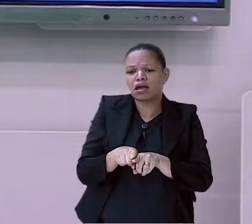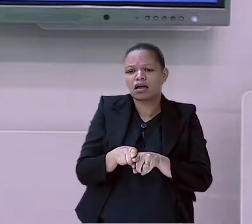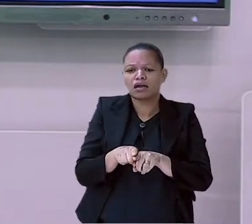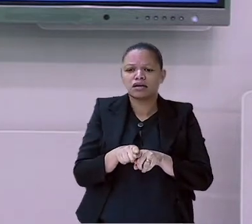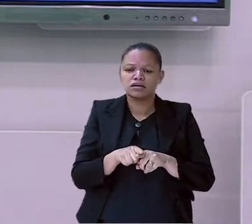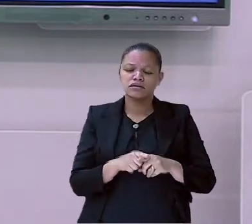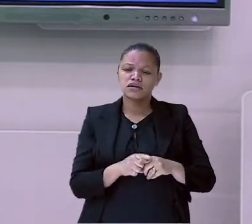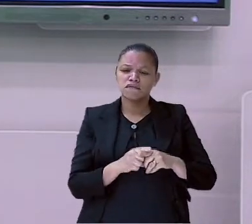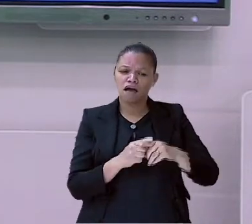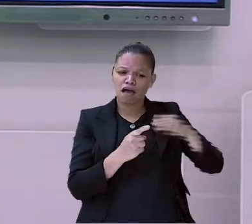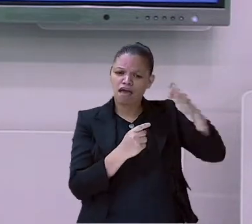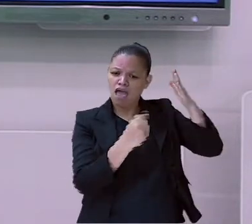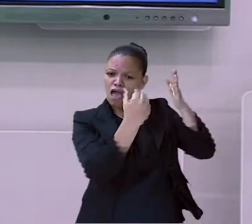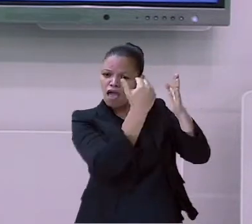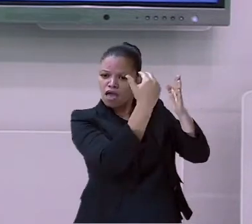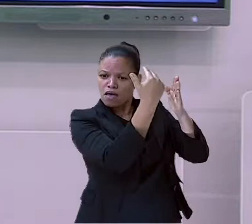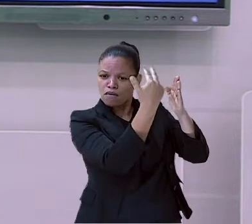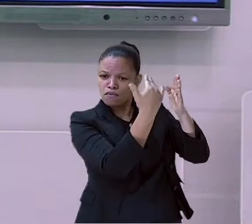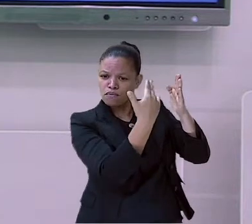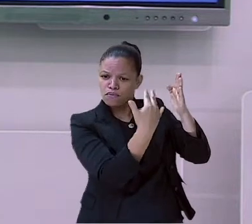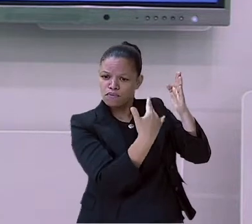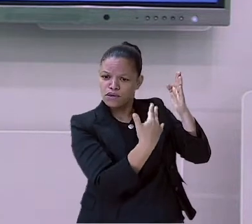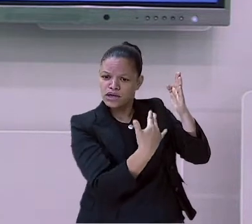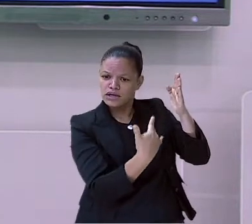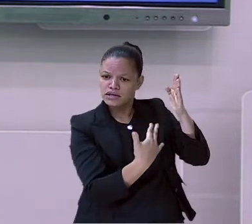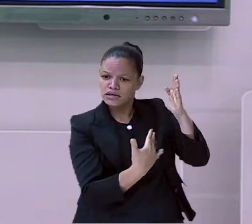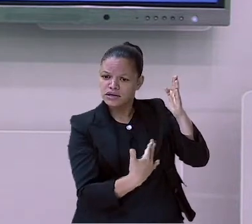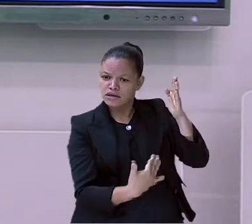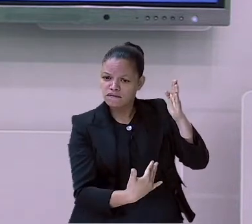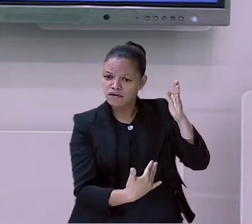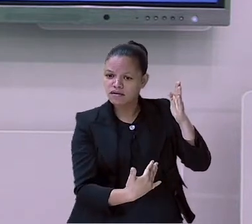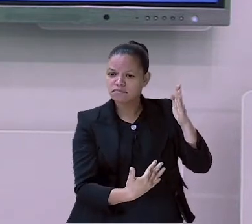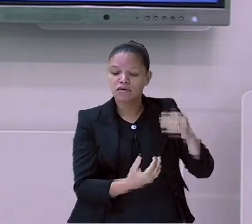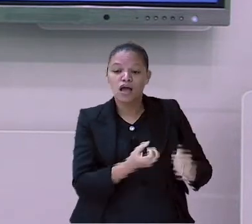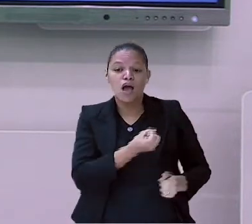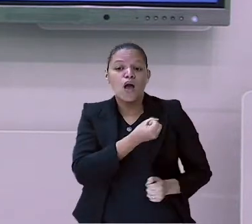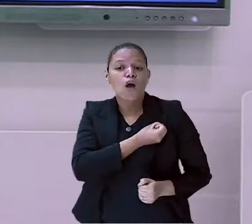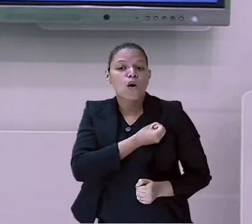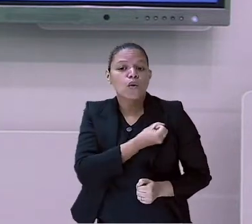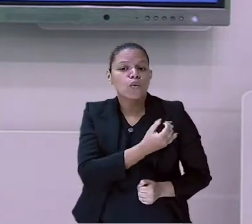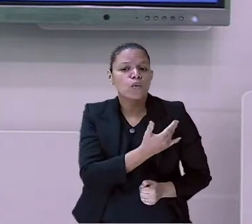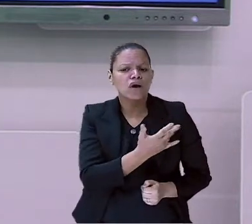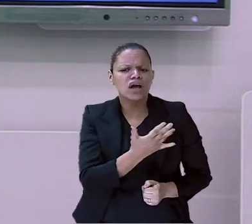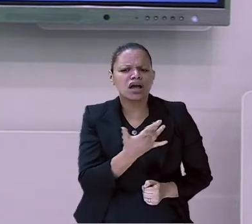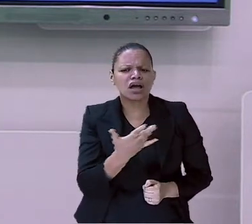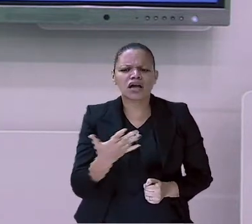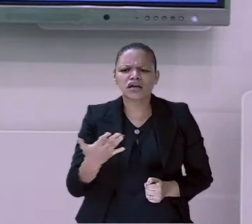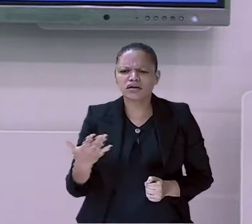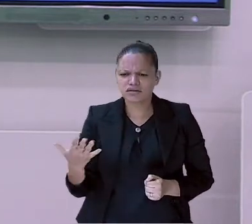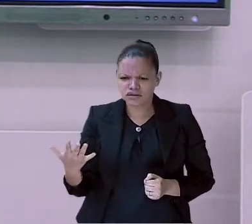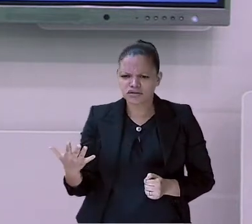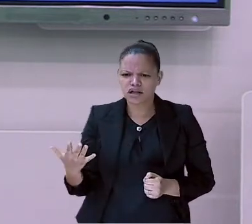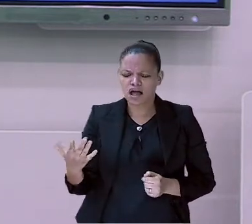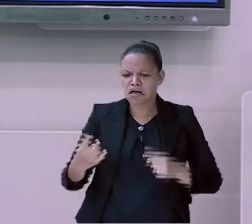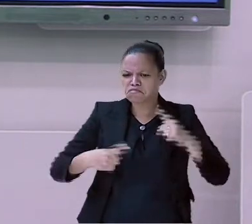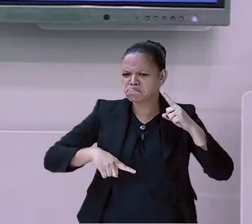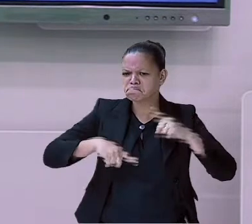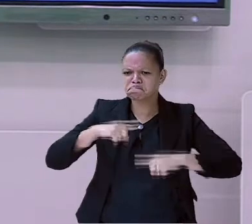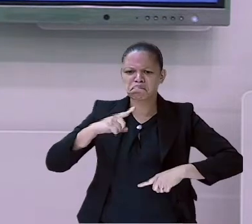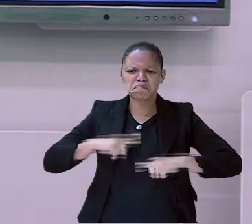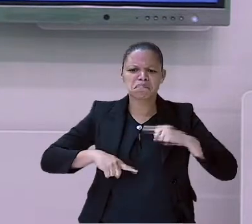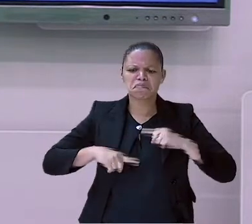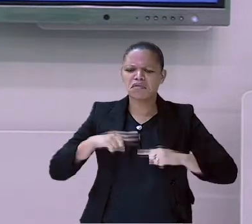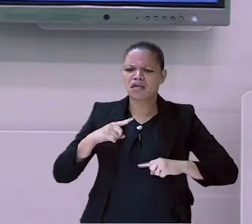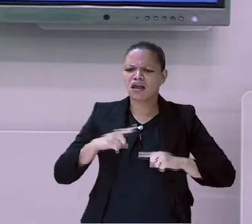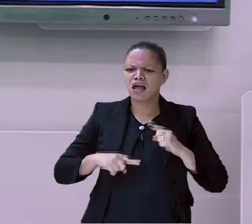produtos dentro de um galpão. Só que dentro daquele galpão nós temos ali cremes, mas nós temos vários tipos de